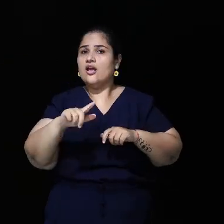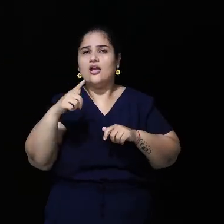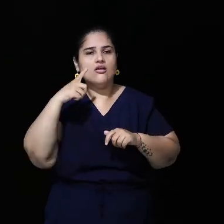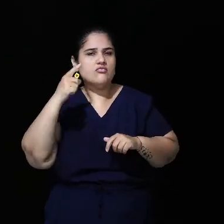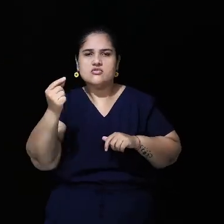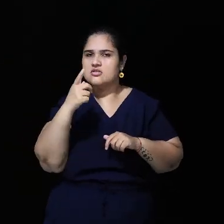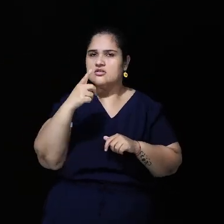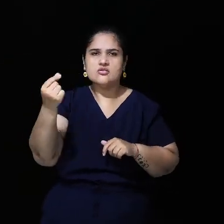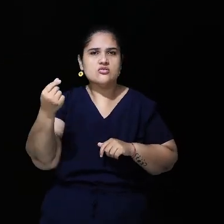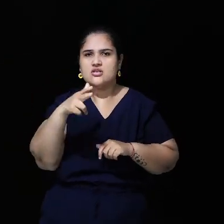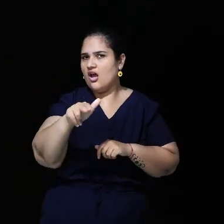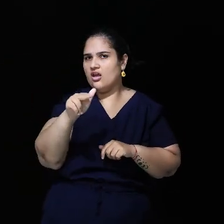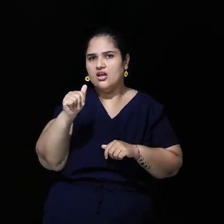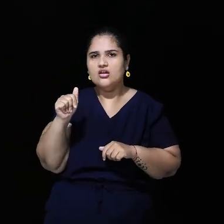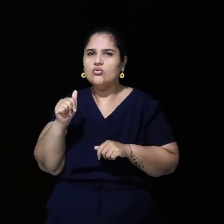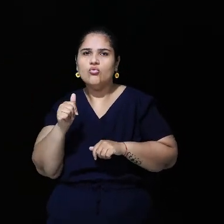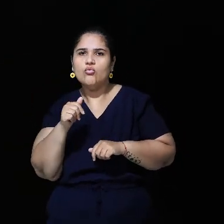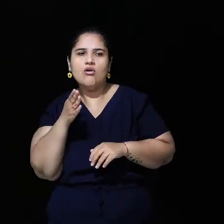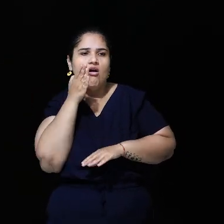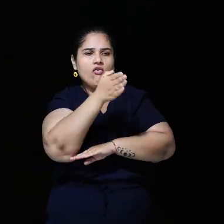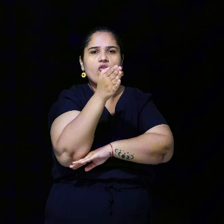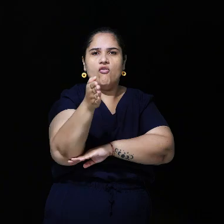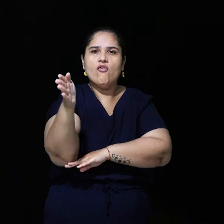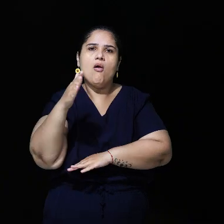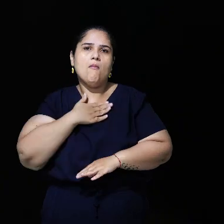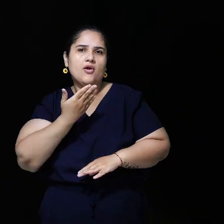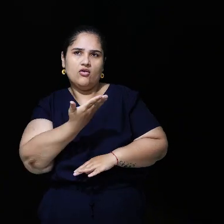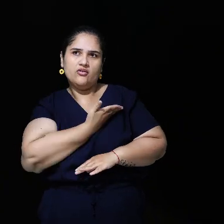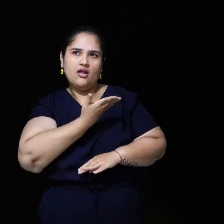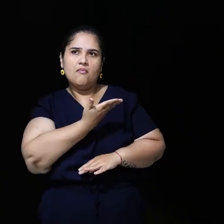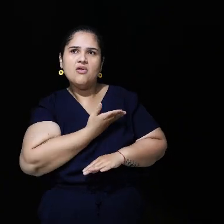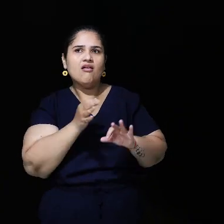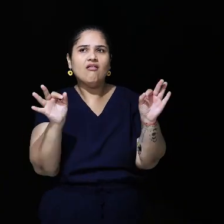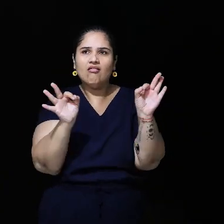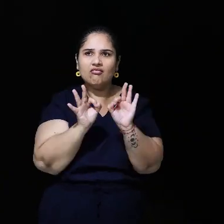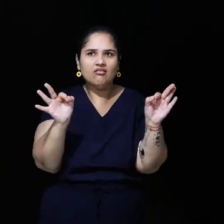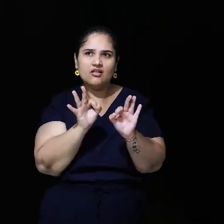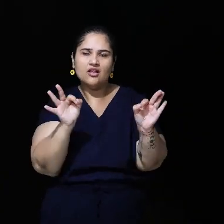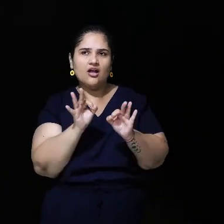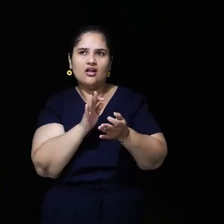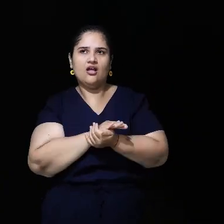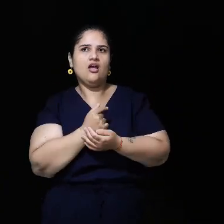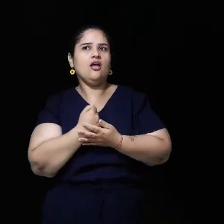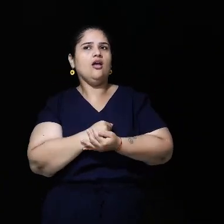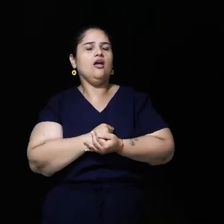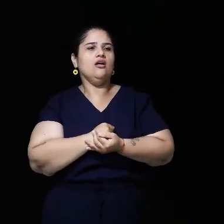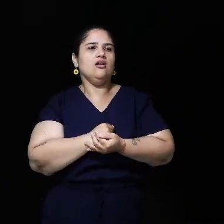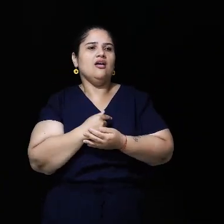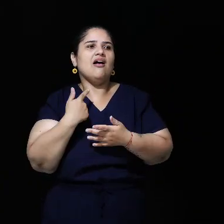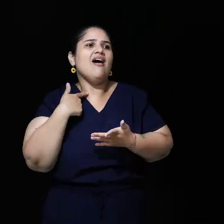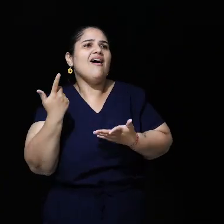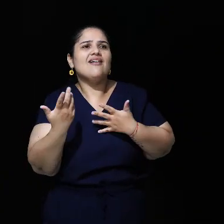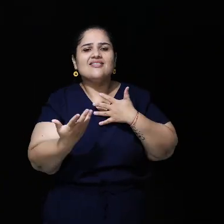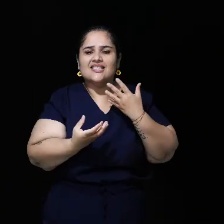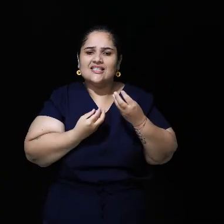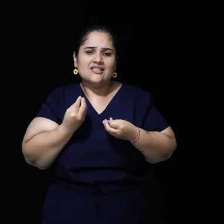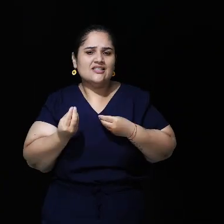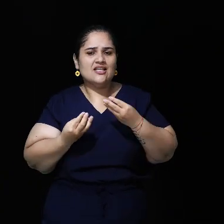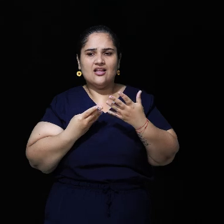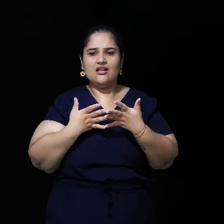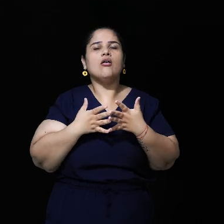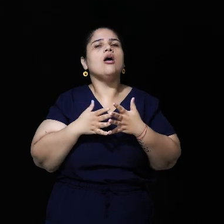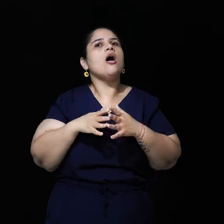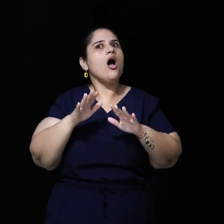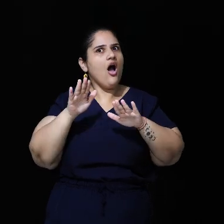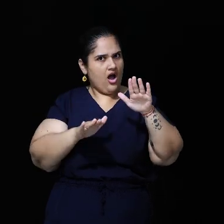meus vídeos, de ver os amigos. Mas dá, de vez em quando dá. Não vou mentir que eu não... tu é muito alegre, tu é muito... Não, mas eu também, na hora, bate